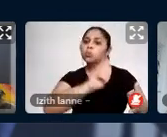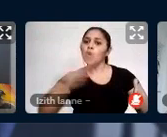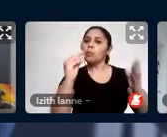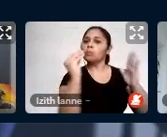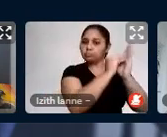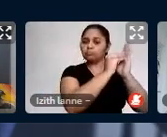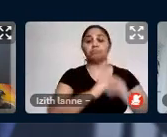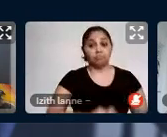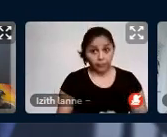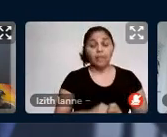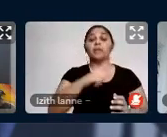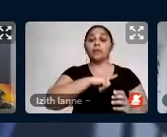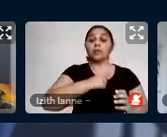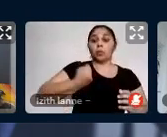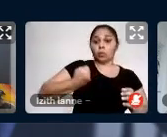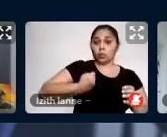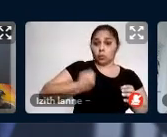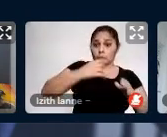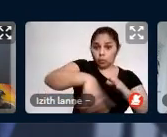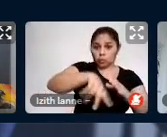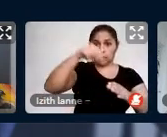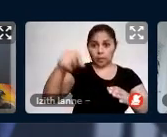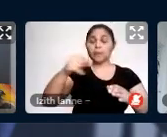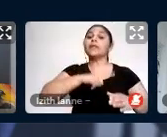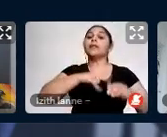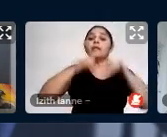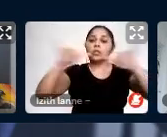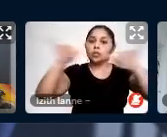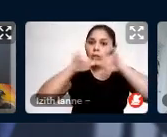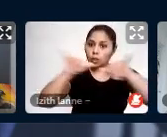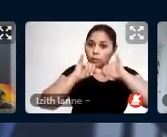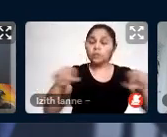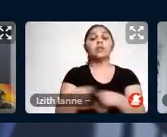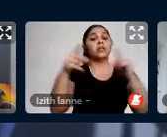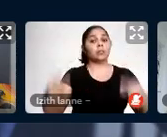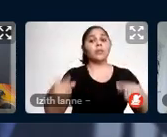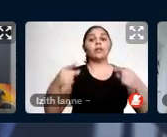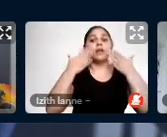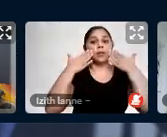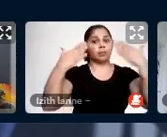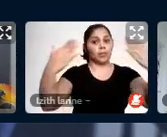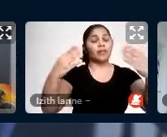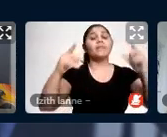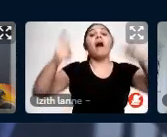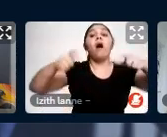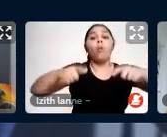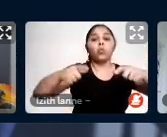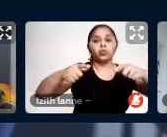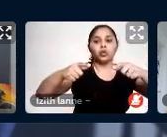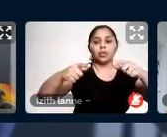um número de sorteio, que foi divulgado e em seguida será apresentada a semente, para que